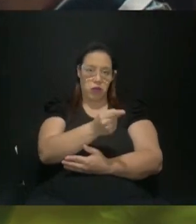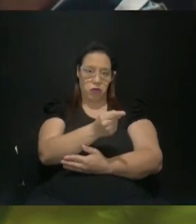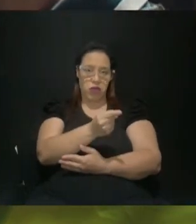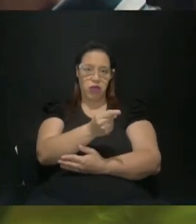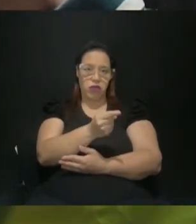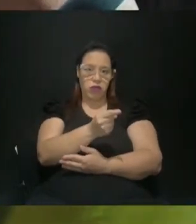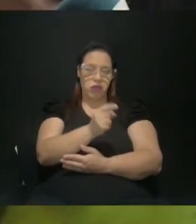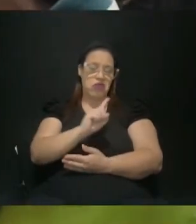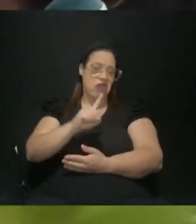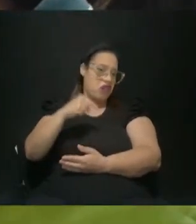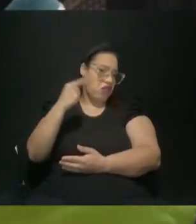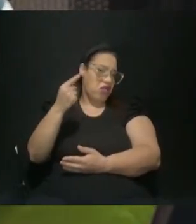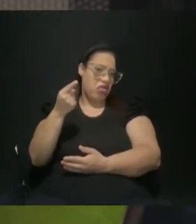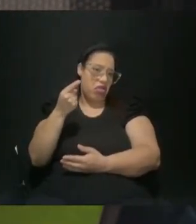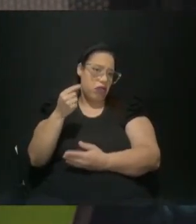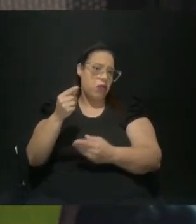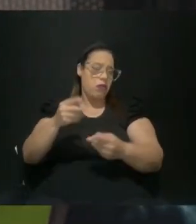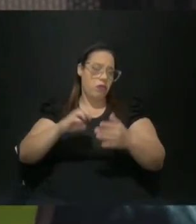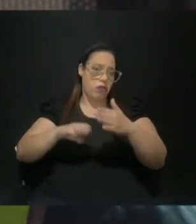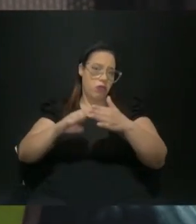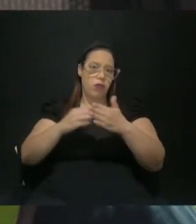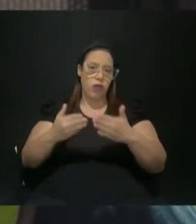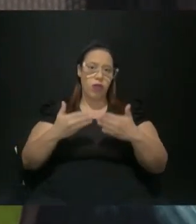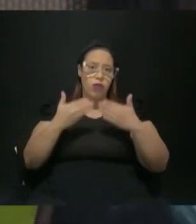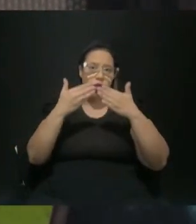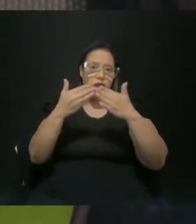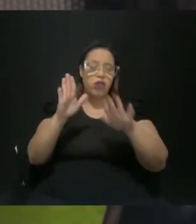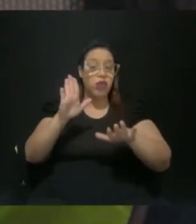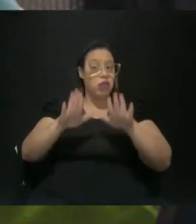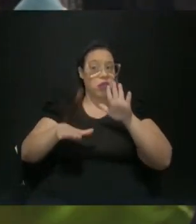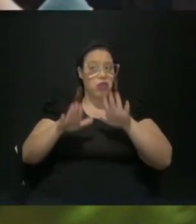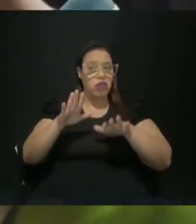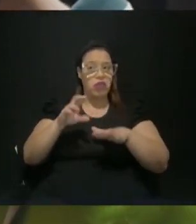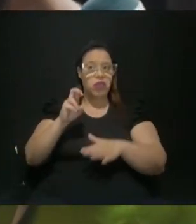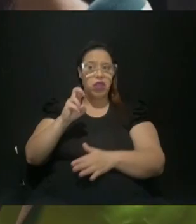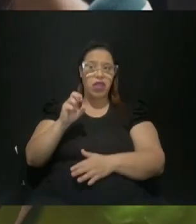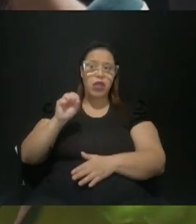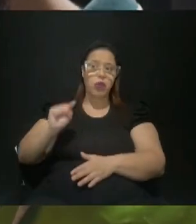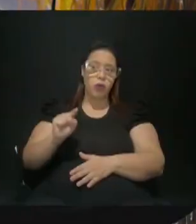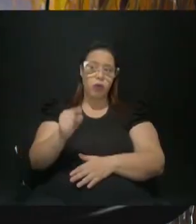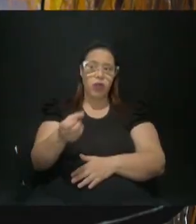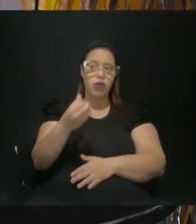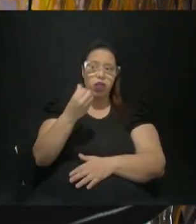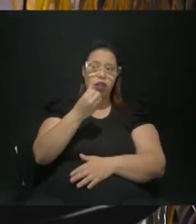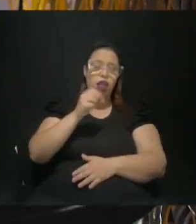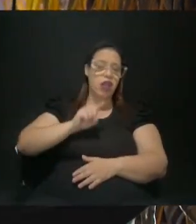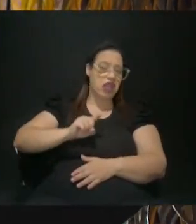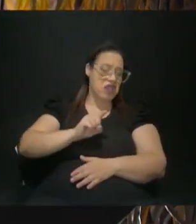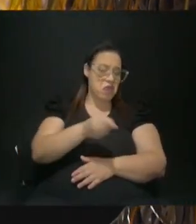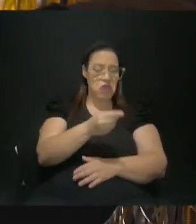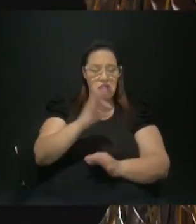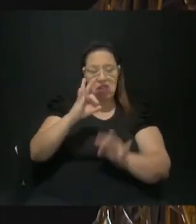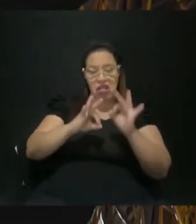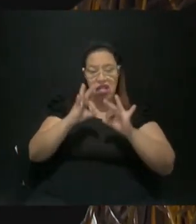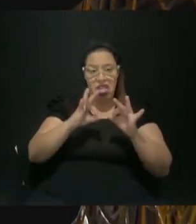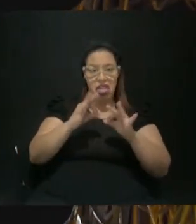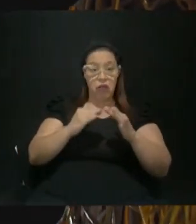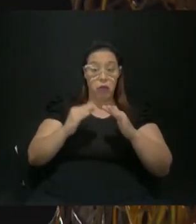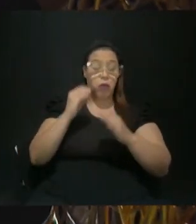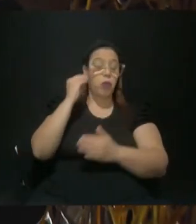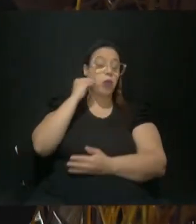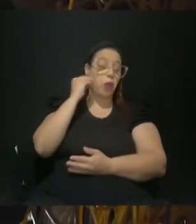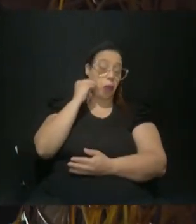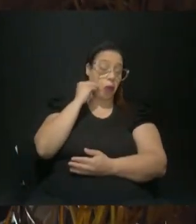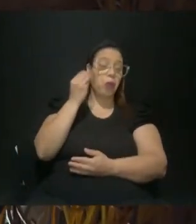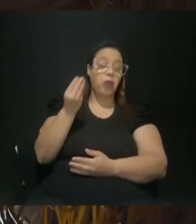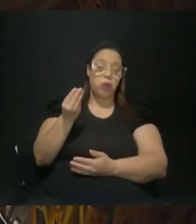que a empresa pode oferecer. Em média, R$5.000, R$6.000, um técnico já mais experiente, e um